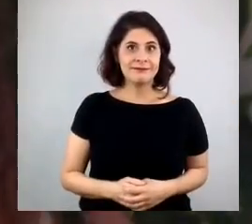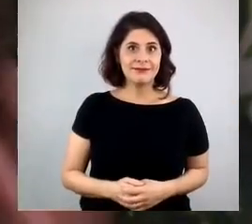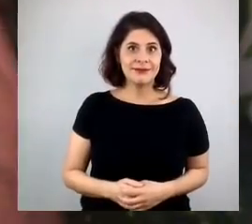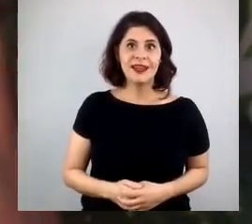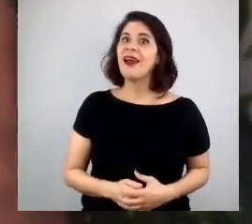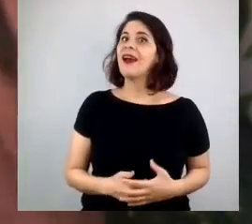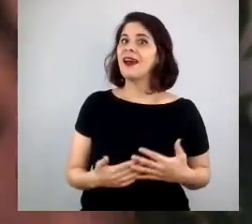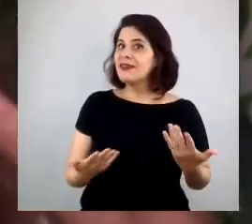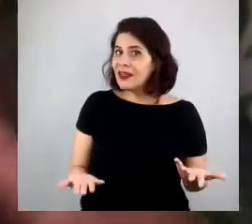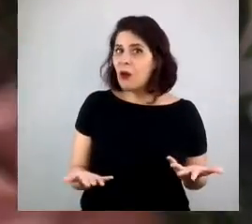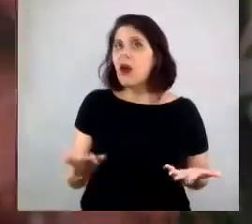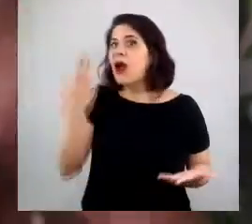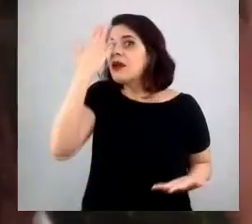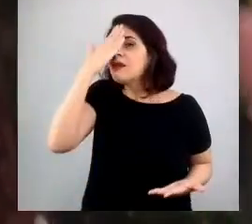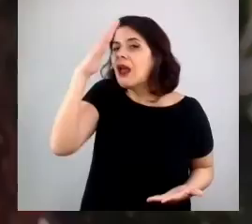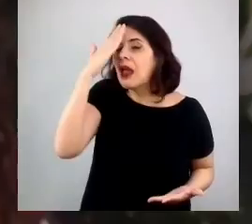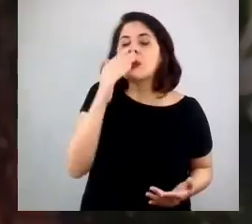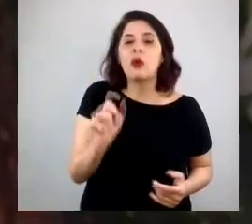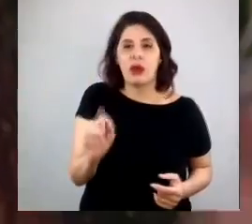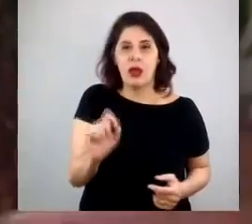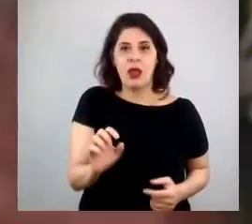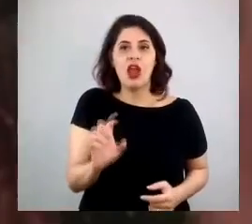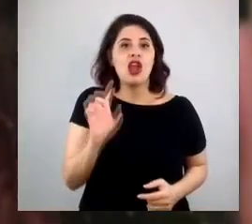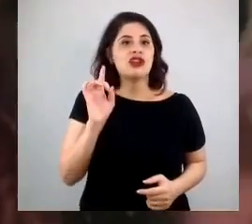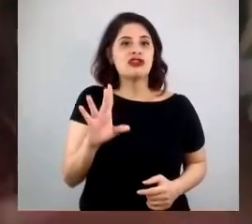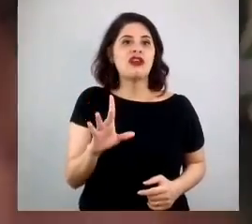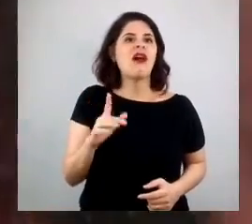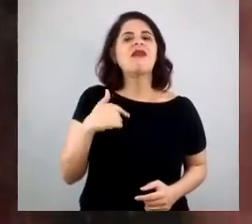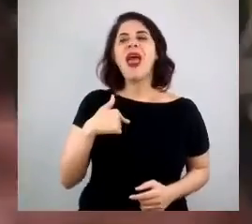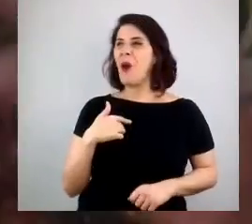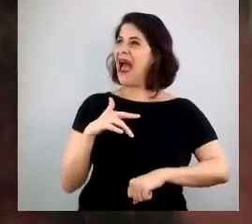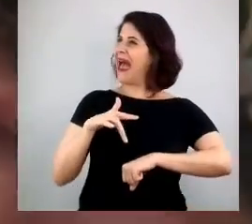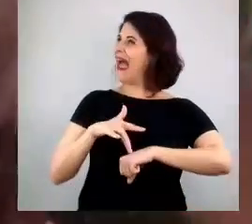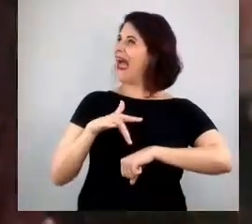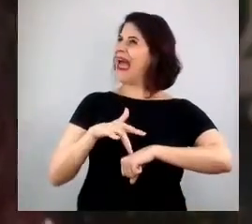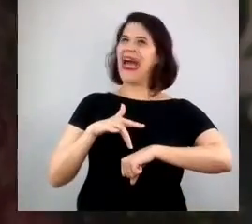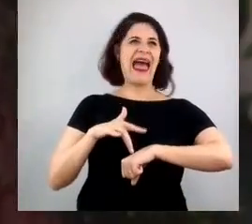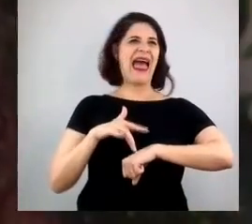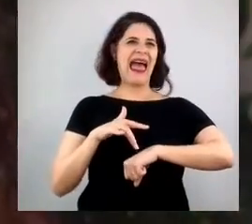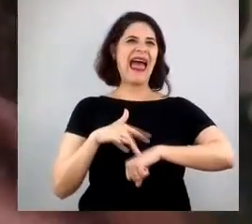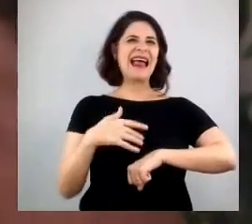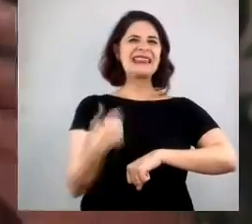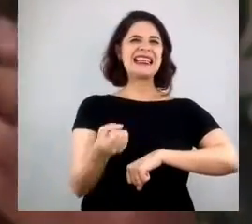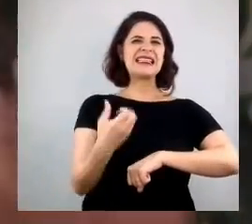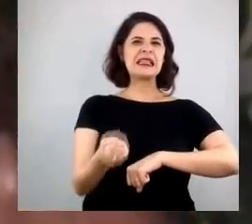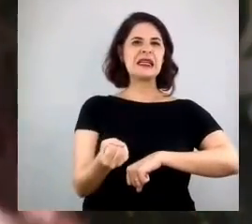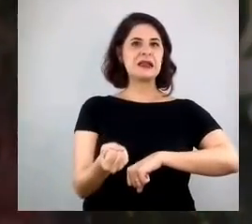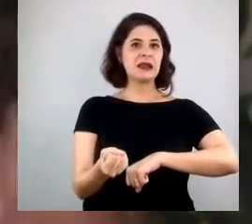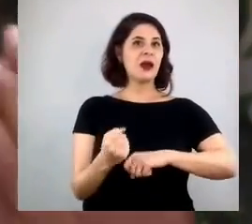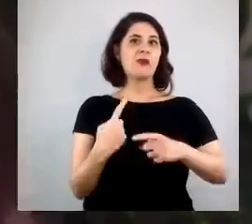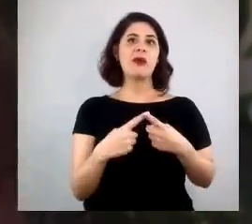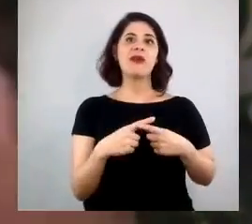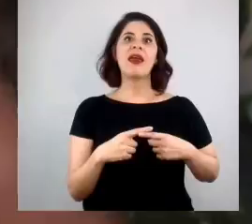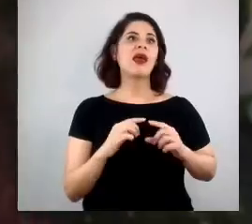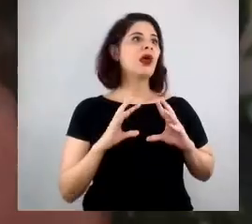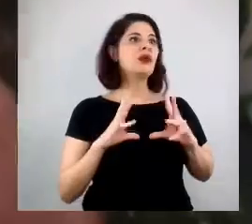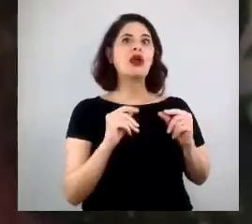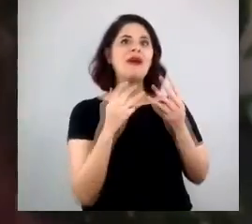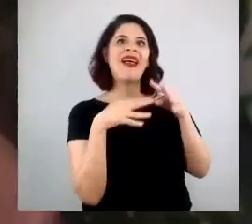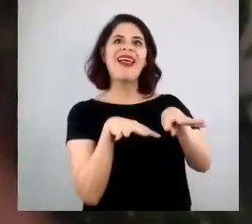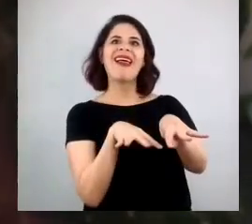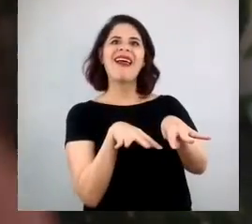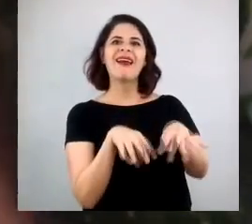entendo que, além da própria questão da hipocrisia, né, porque o movimento negro já fala da questão racial também há muito tempo, a gente tem uma questão mesmo da falta